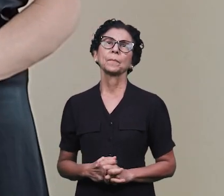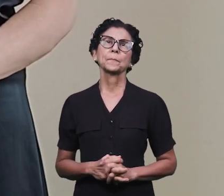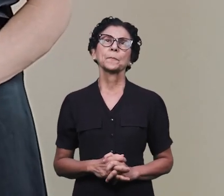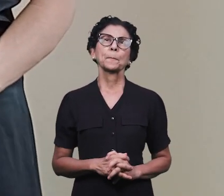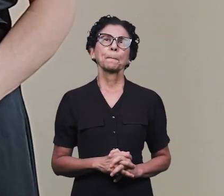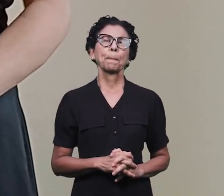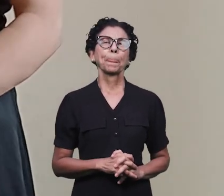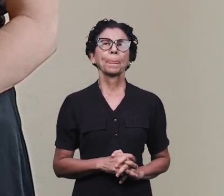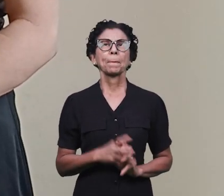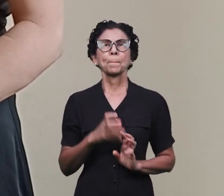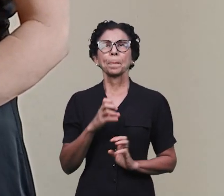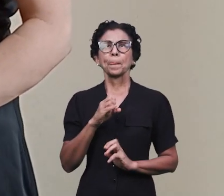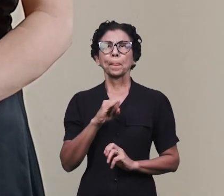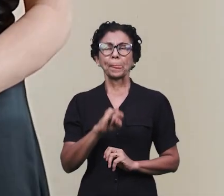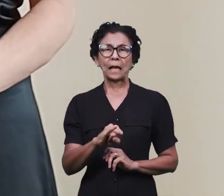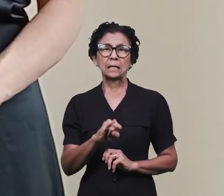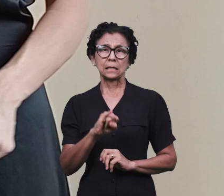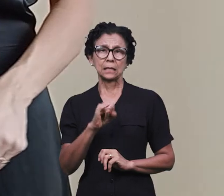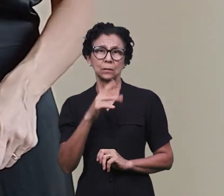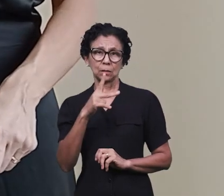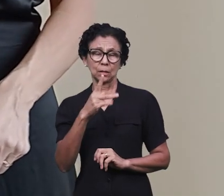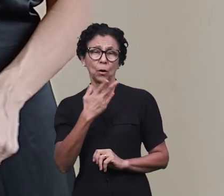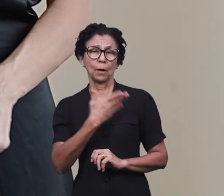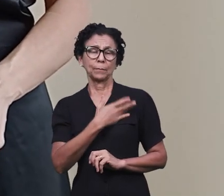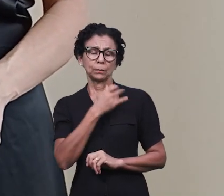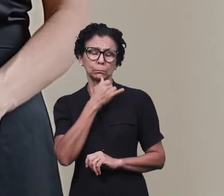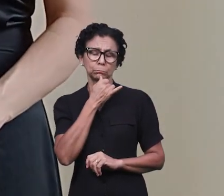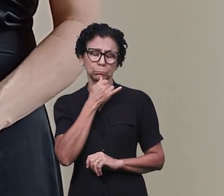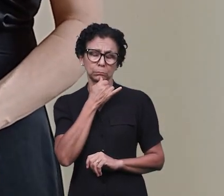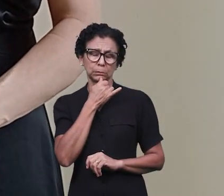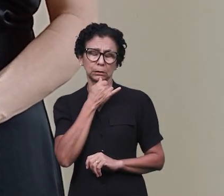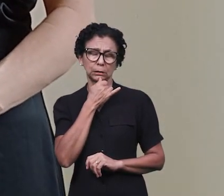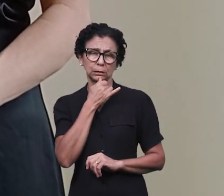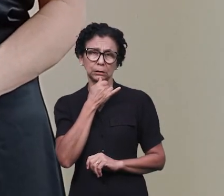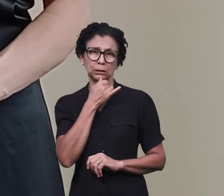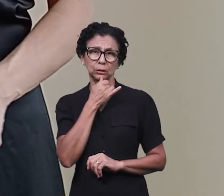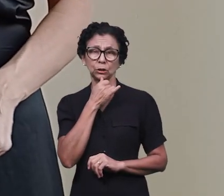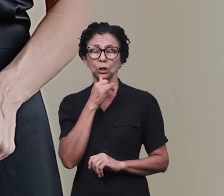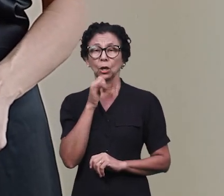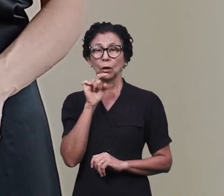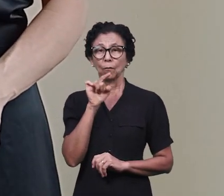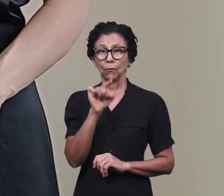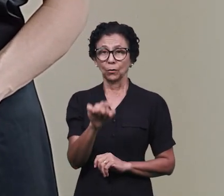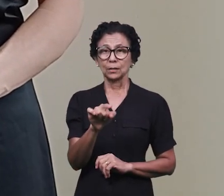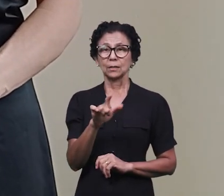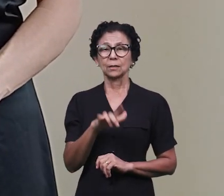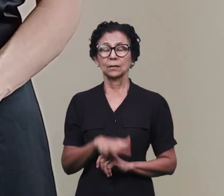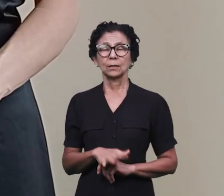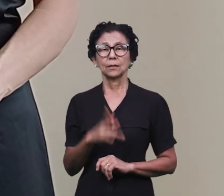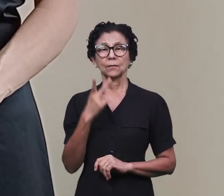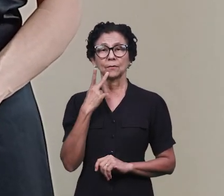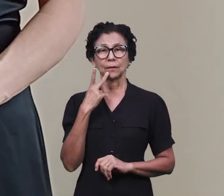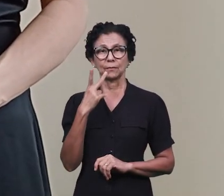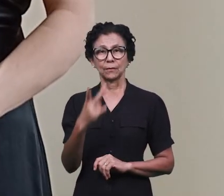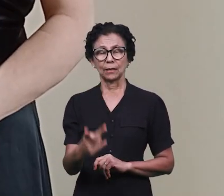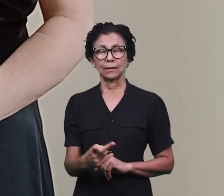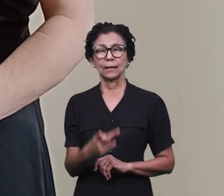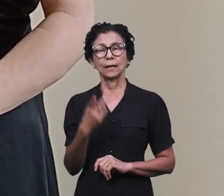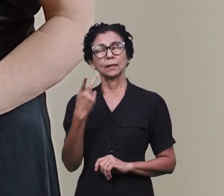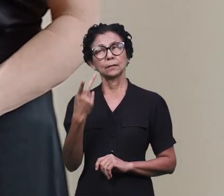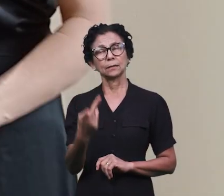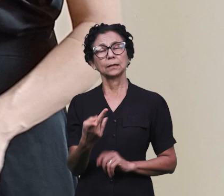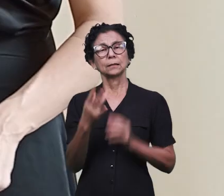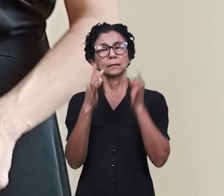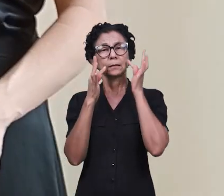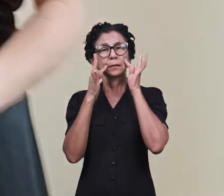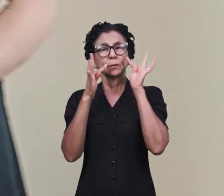amigo está triste, eu tenho o Espírito Santo. Eu posso falar para ele sobre como o Senhor nos alegra, como Ele